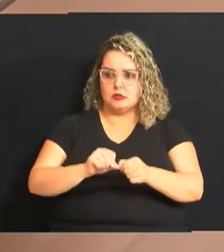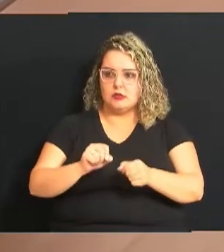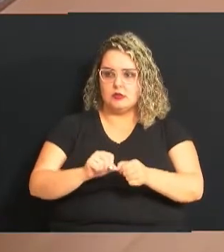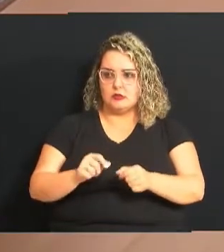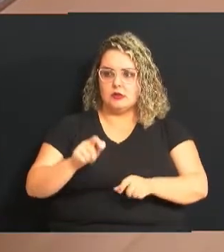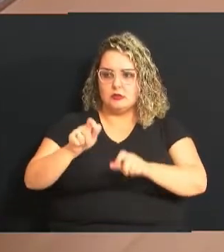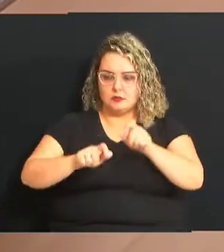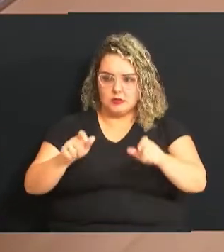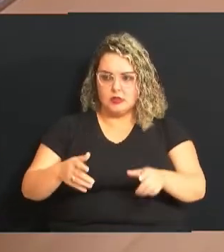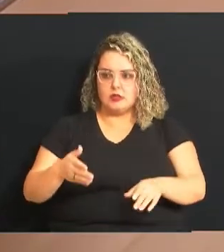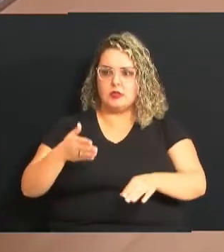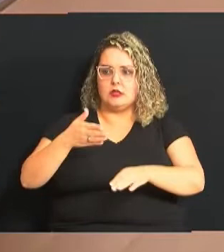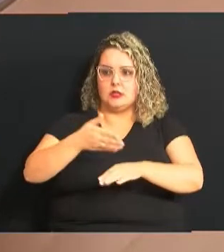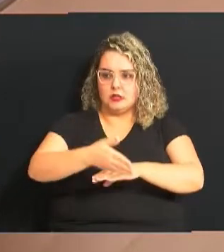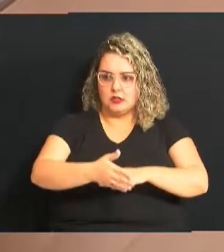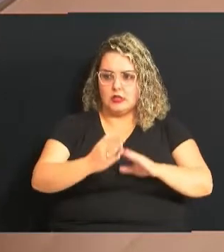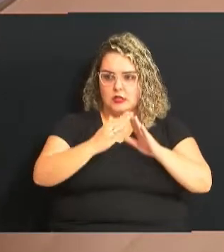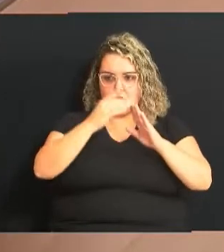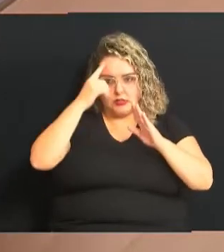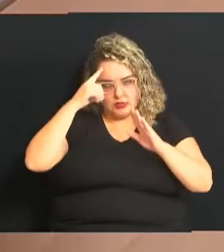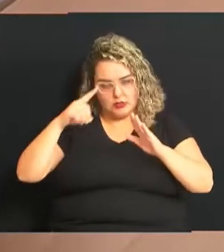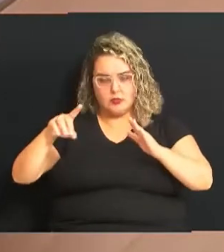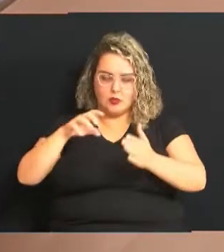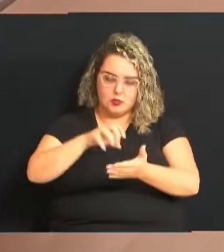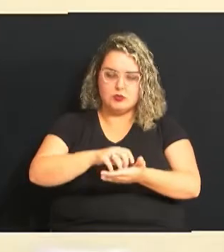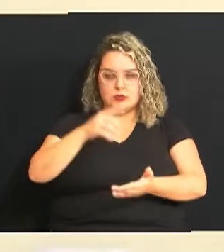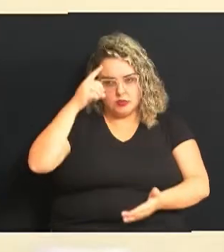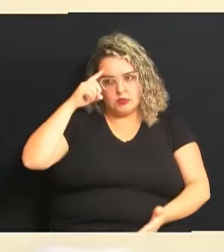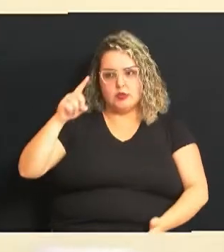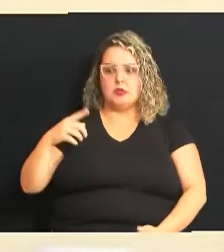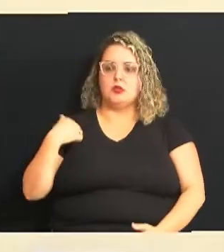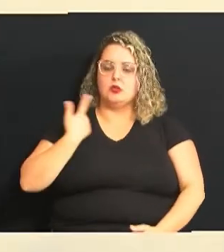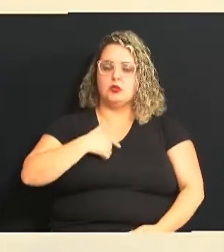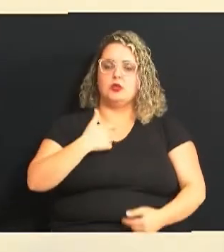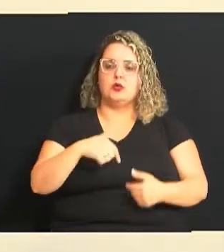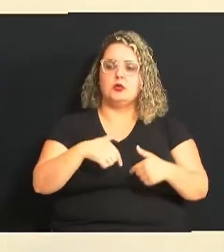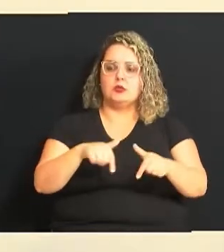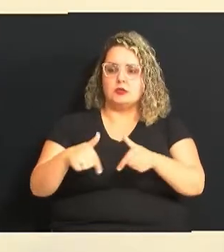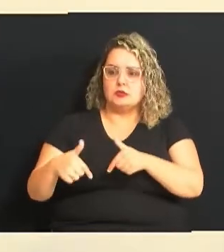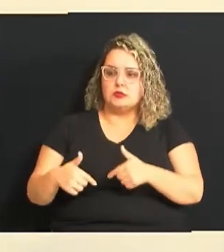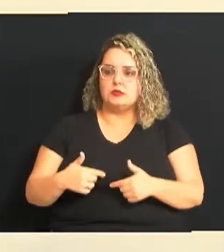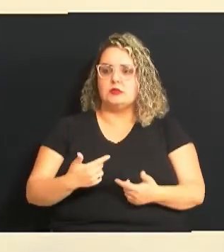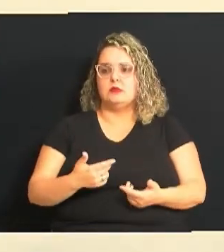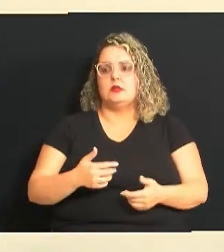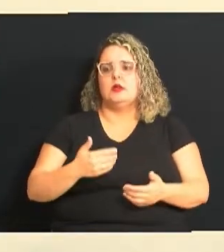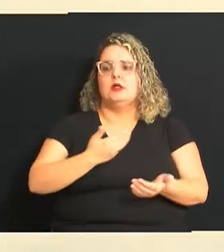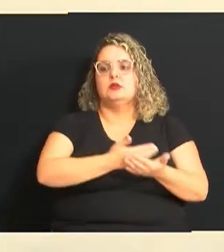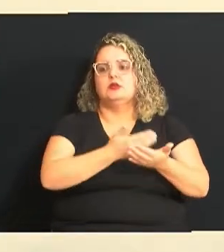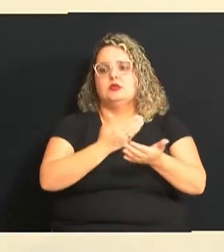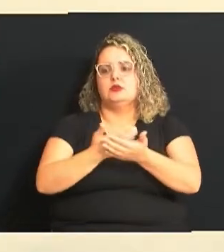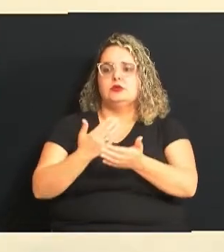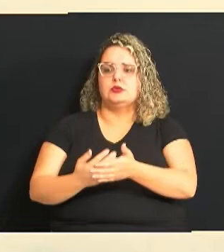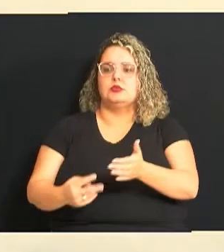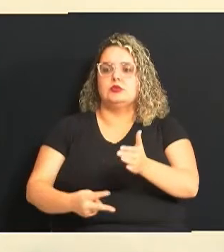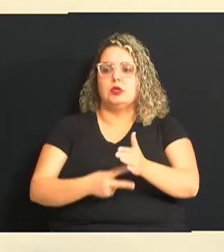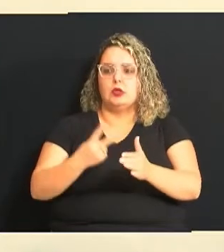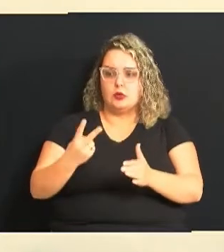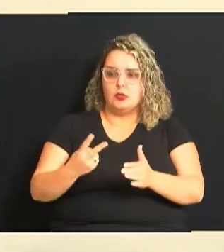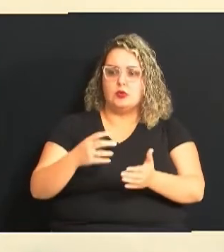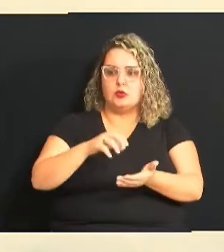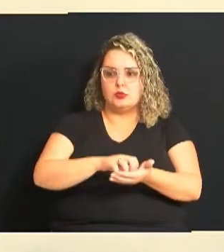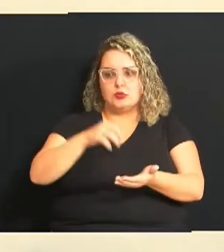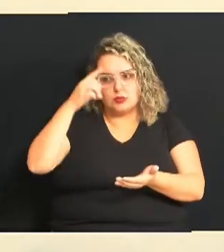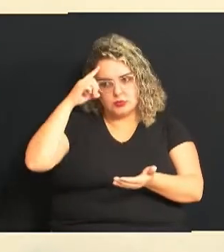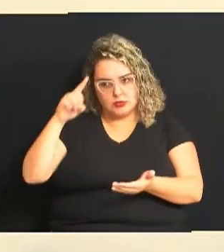pessoa vá até o centro-dia. Mas nós já estamos estudando a construção do segundo centro-dia no município. Sim.